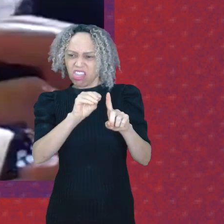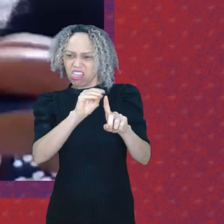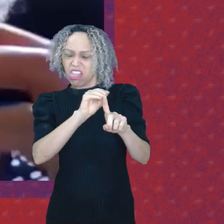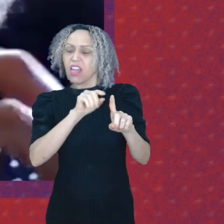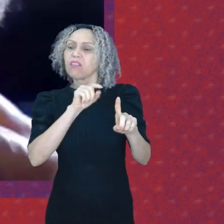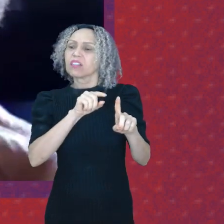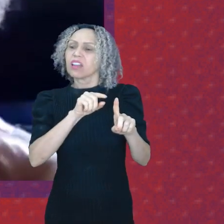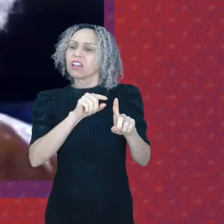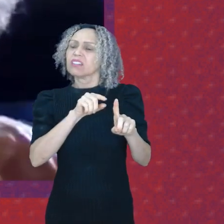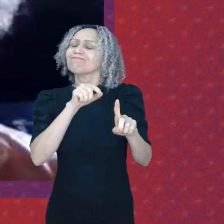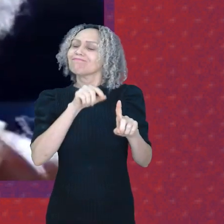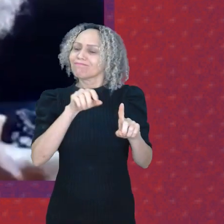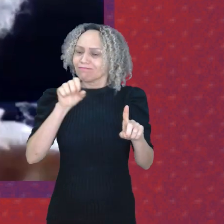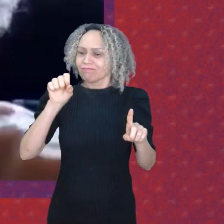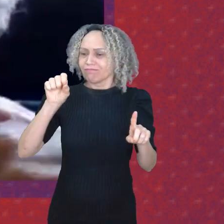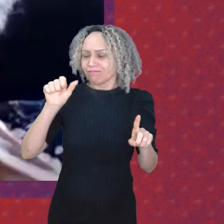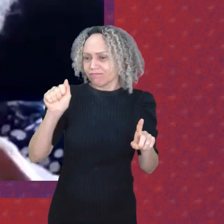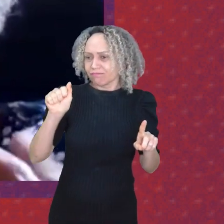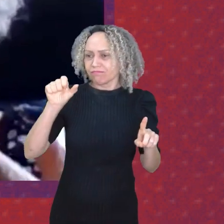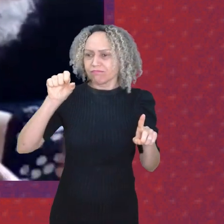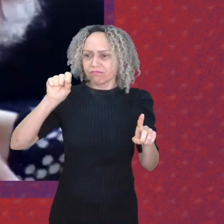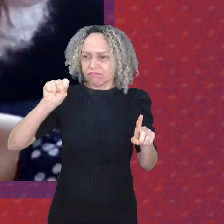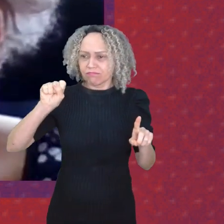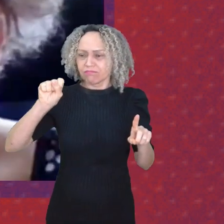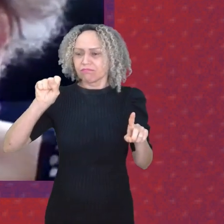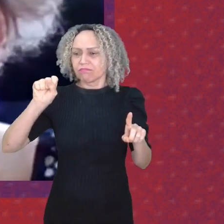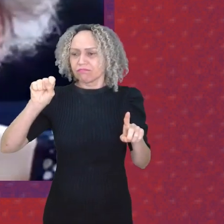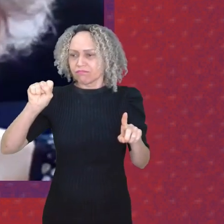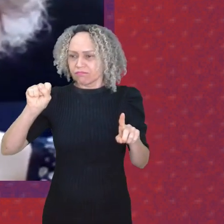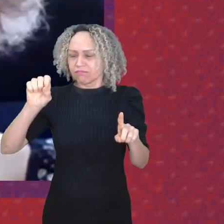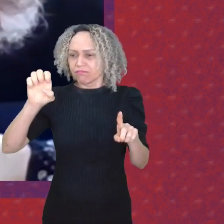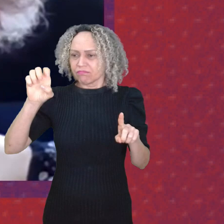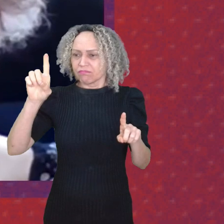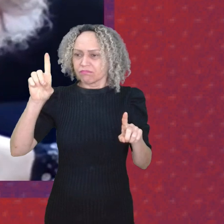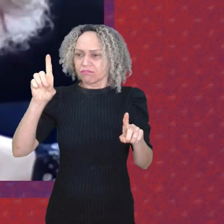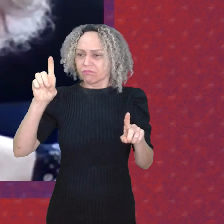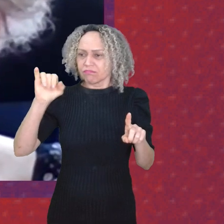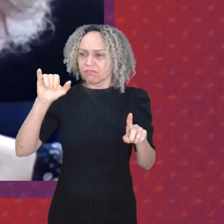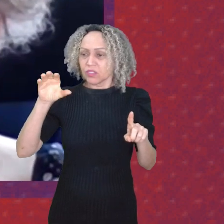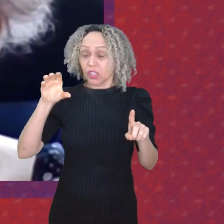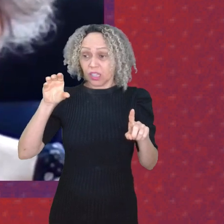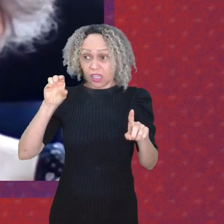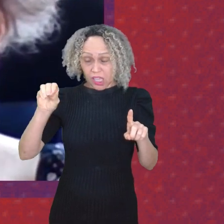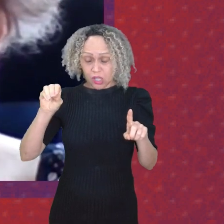A violência sexual é quando existe penetração carnal.